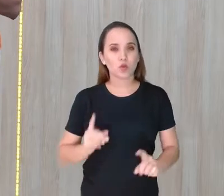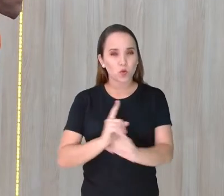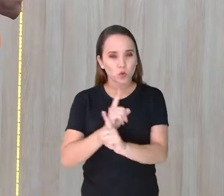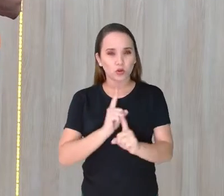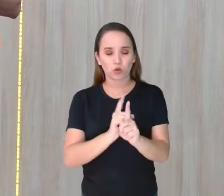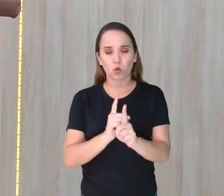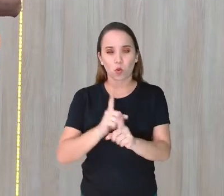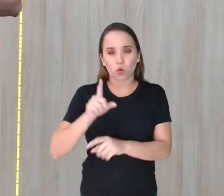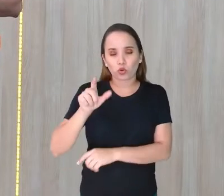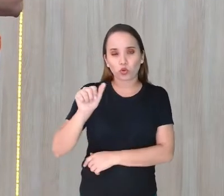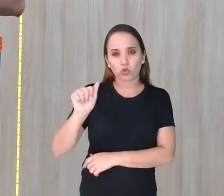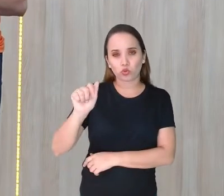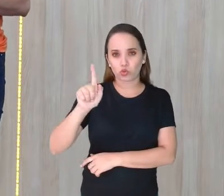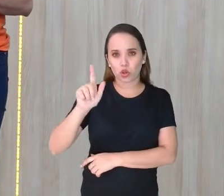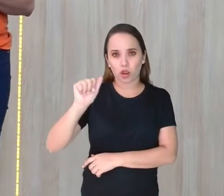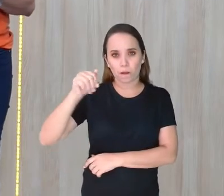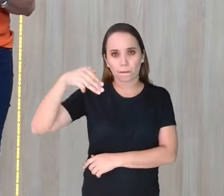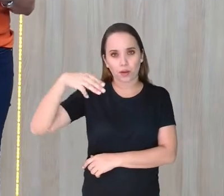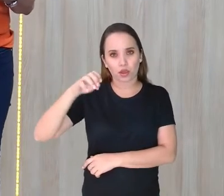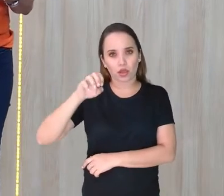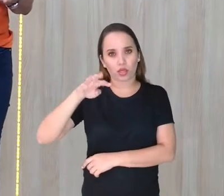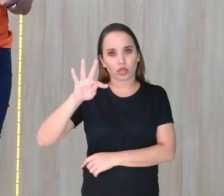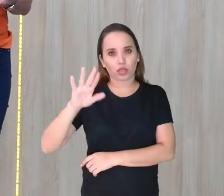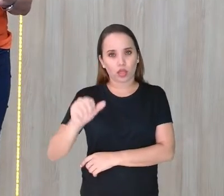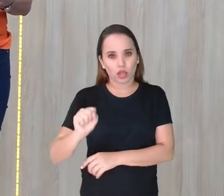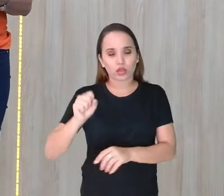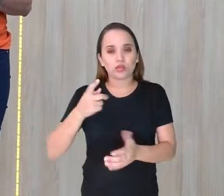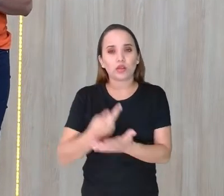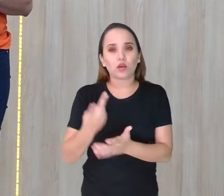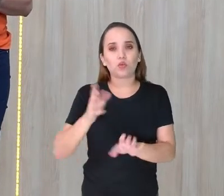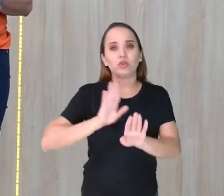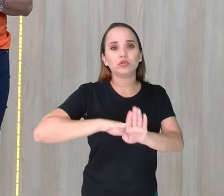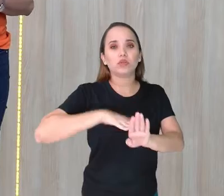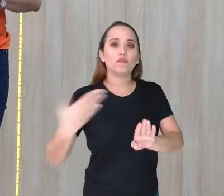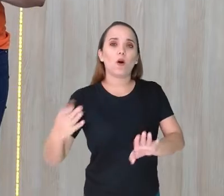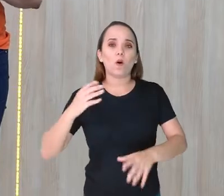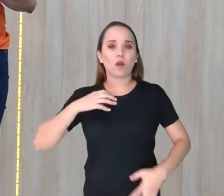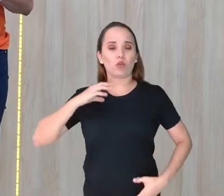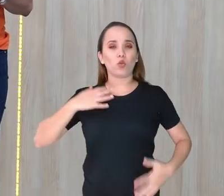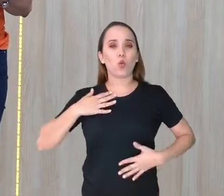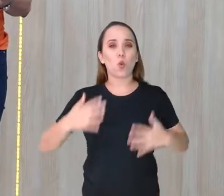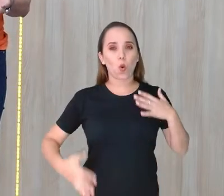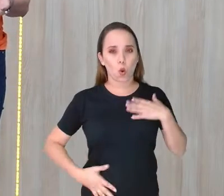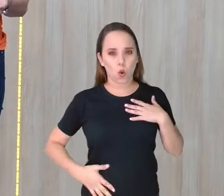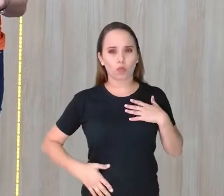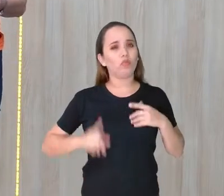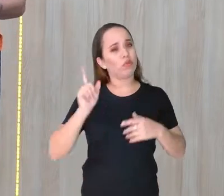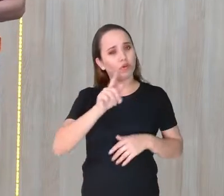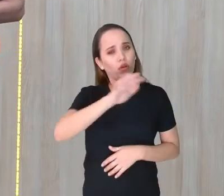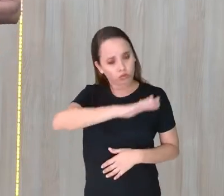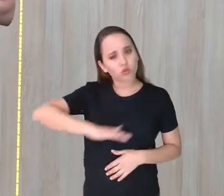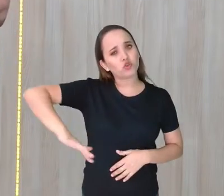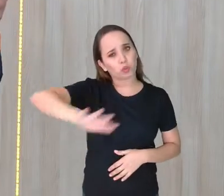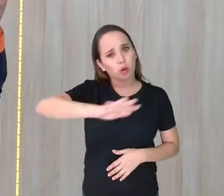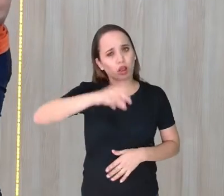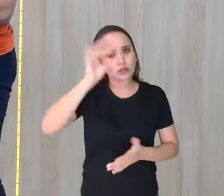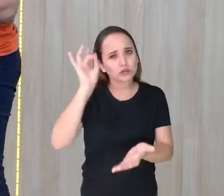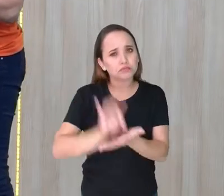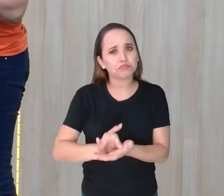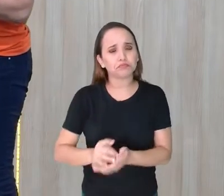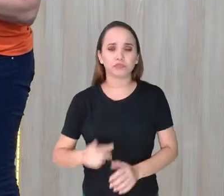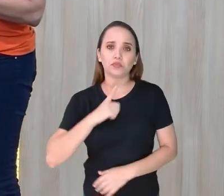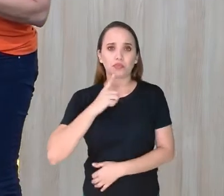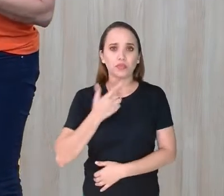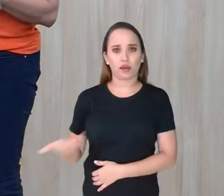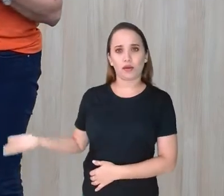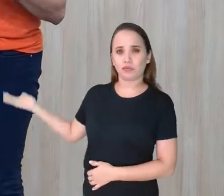os gametas, ele ocorre no exterior do corpo, ou seja, no próprio ambiente. Aqui nós temos, nesse